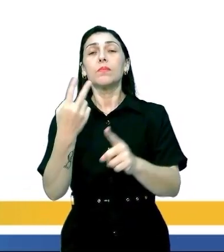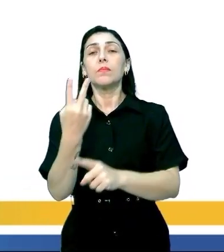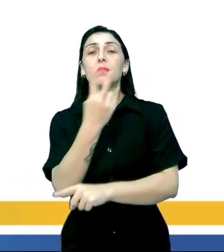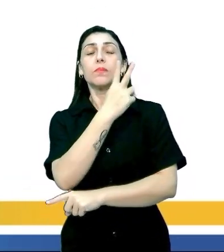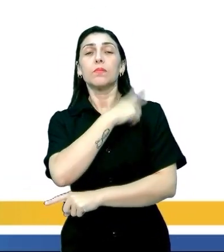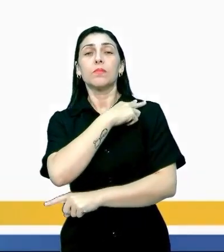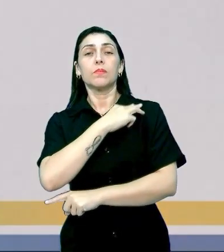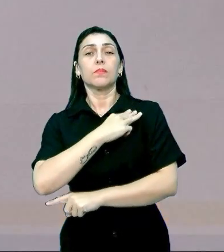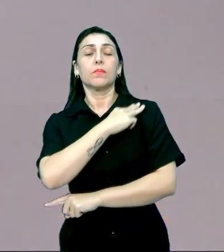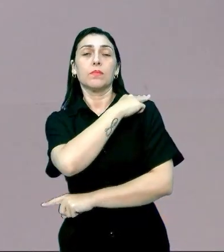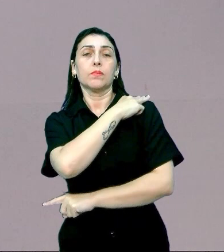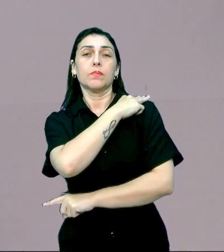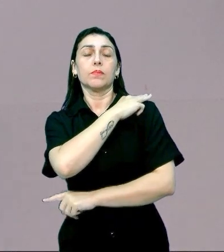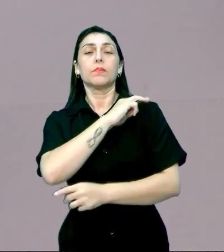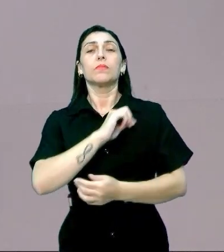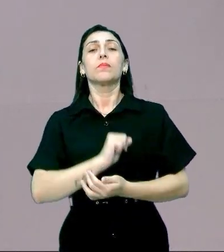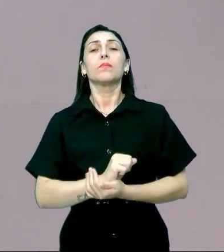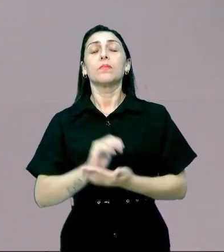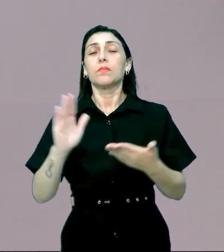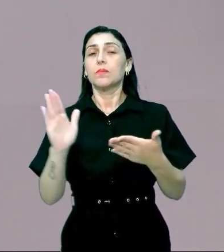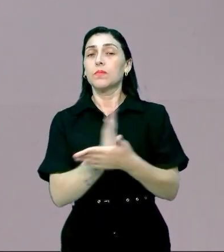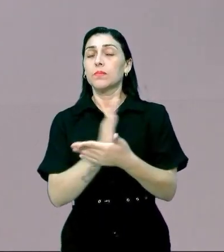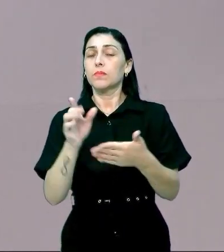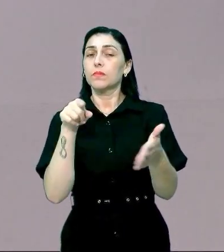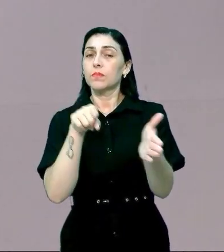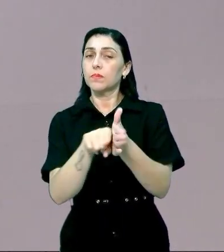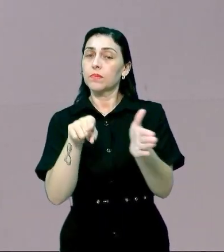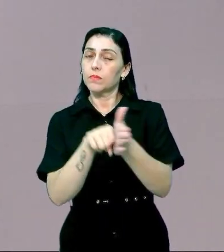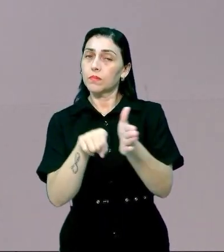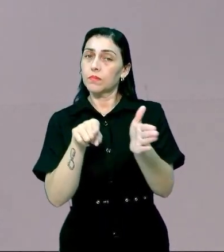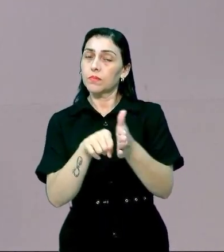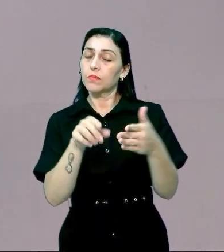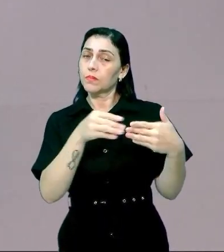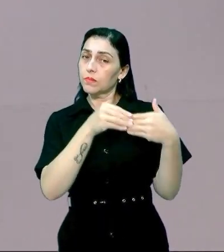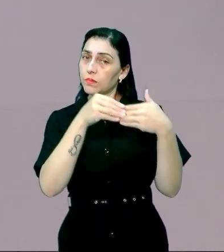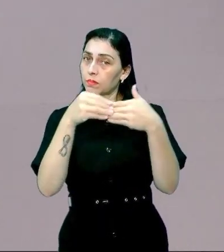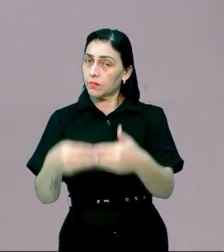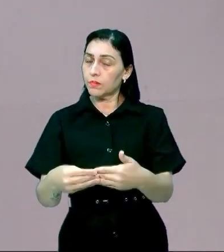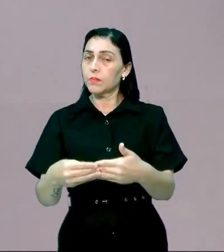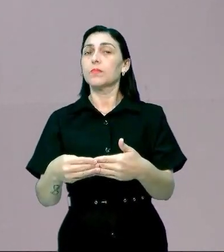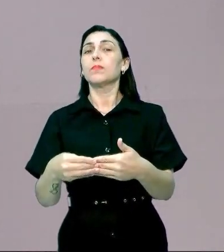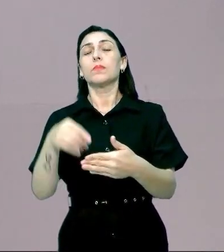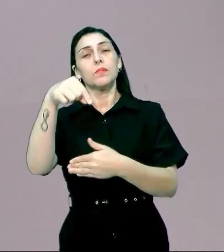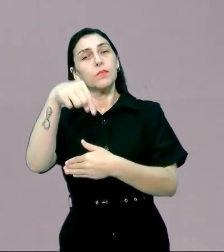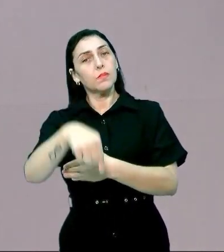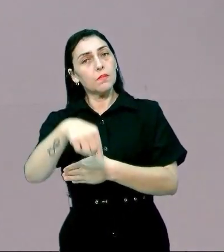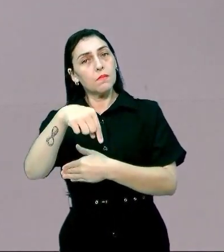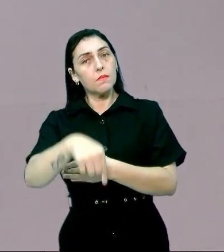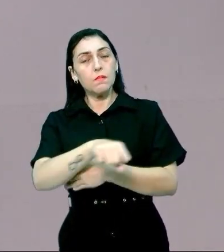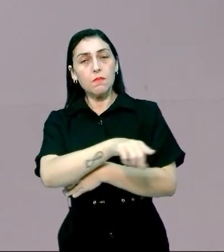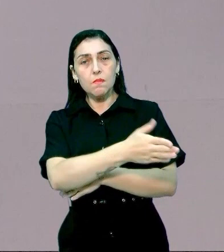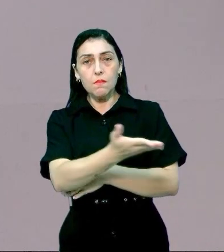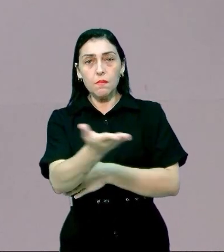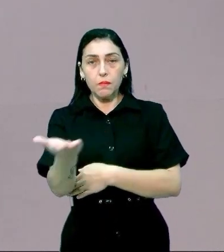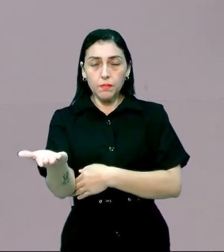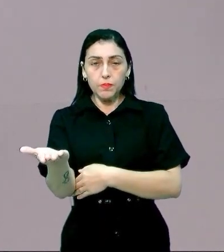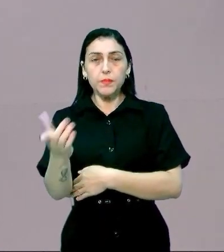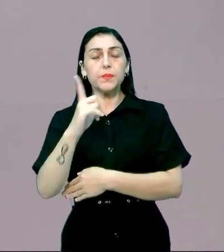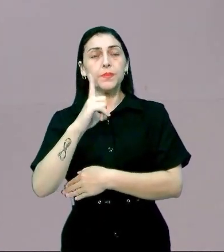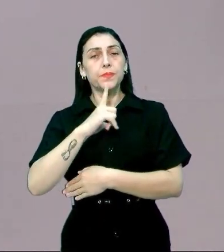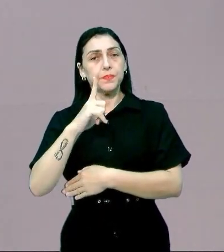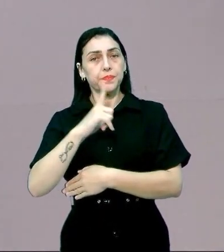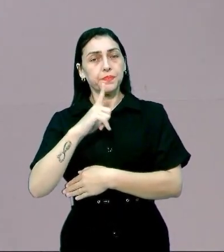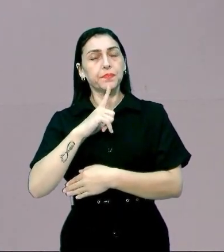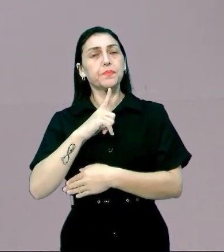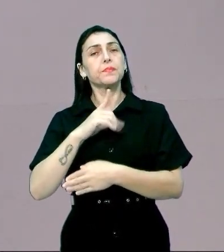do ensino médio. Algumas questões que eu estou tratando, que eu irei tratar aqui com vocês,